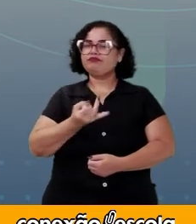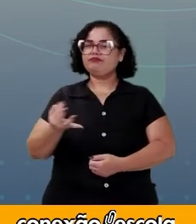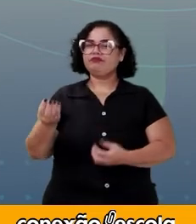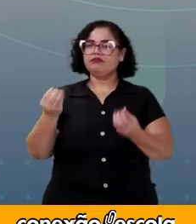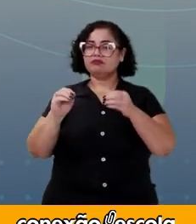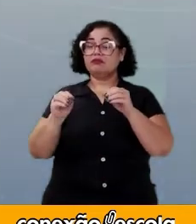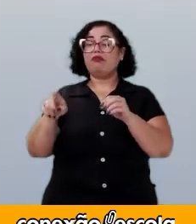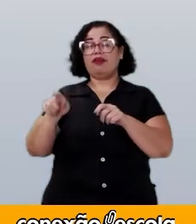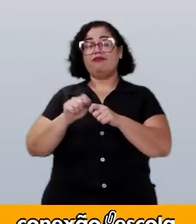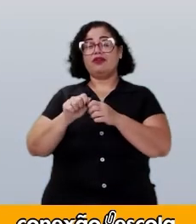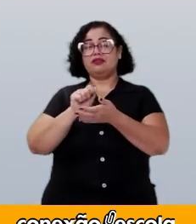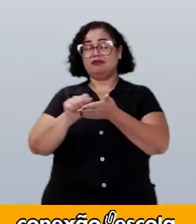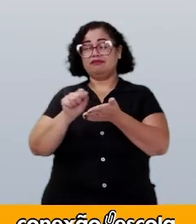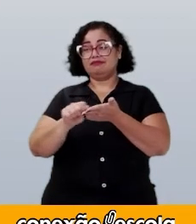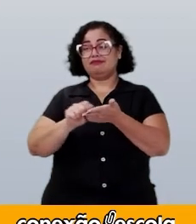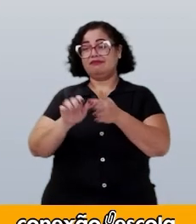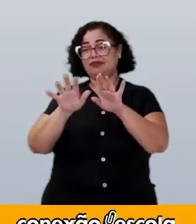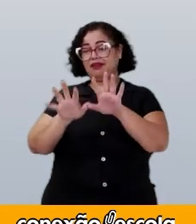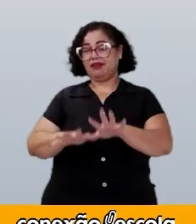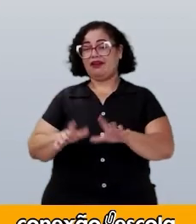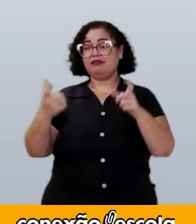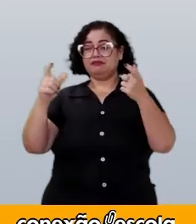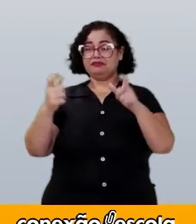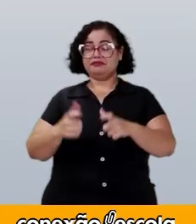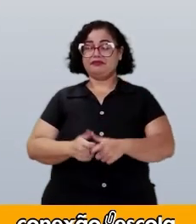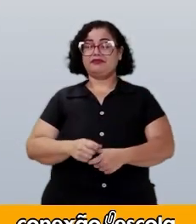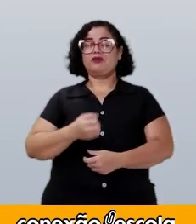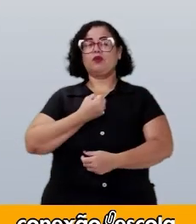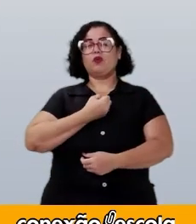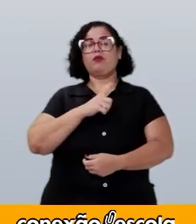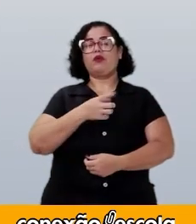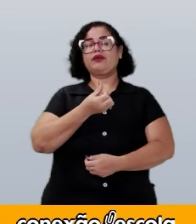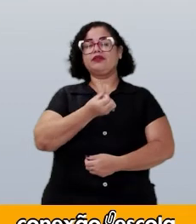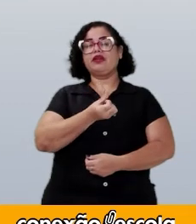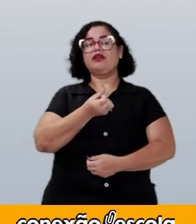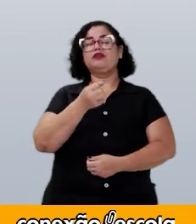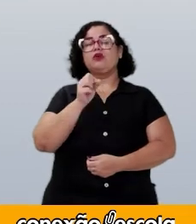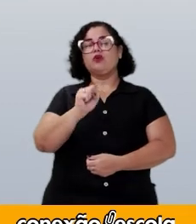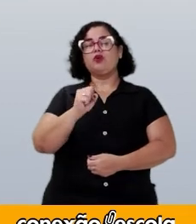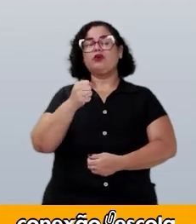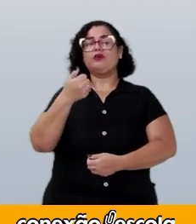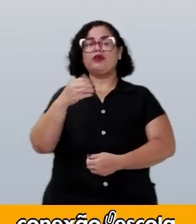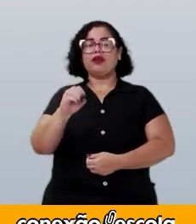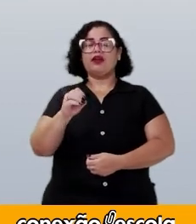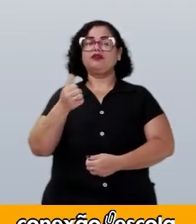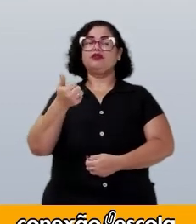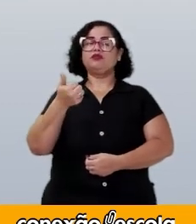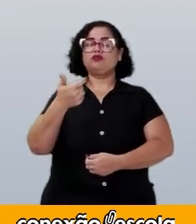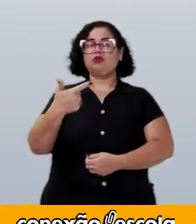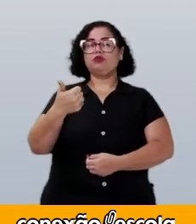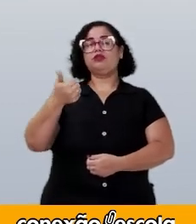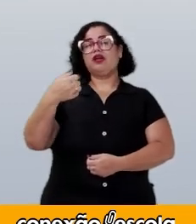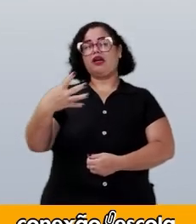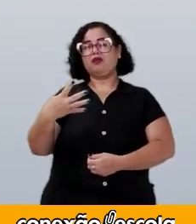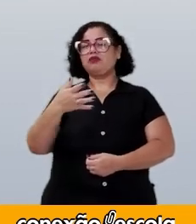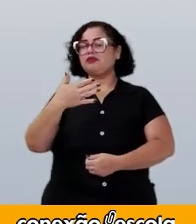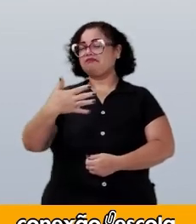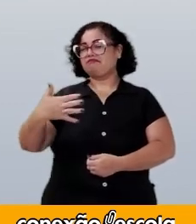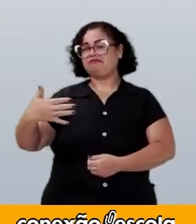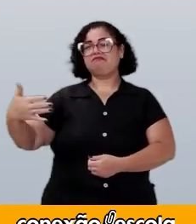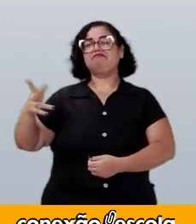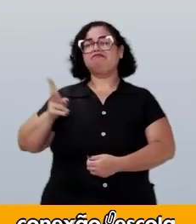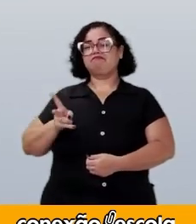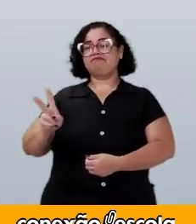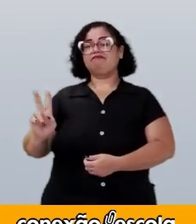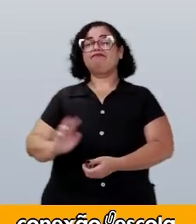escrevesse uma expressão algébrica. A sequência era 6, 8, 10, 12, 14 e assim